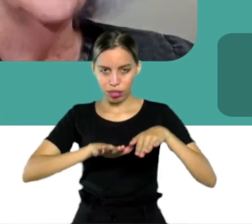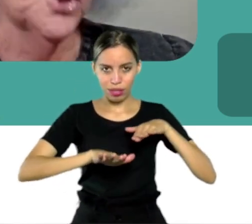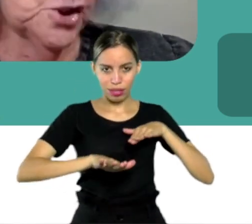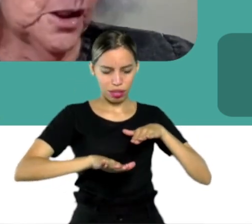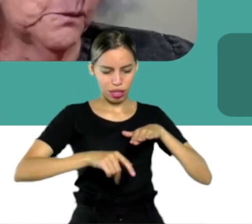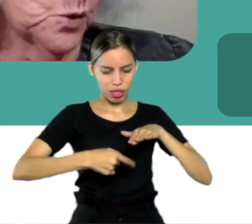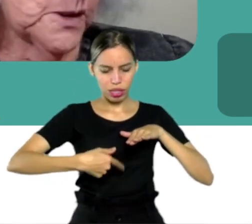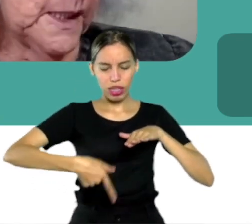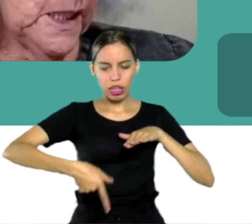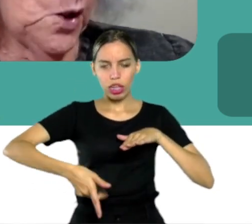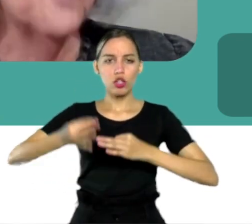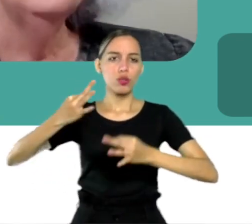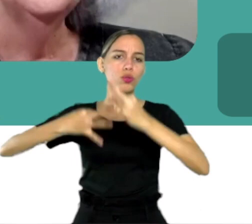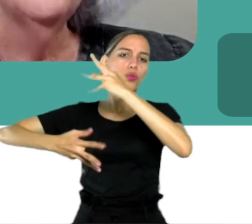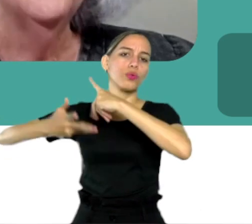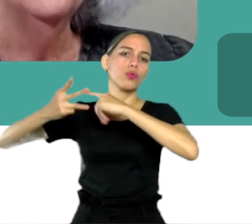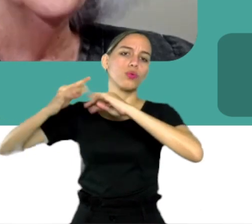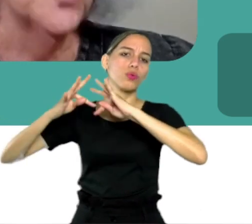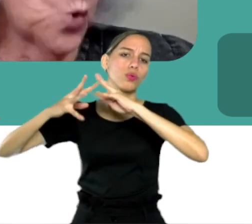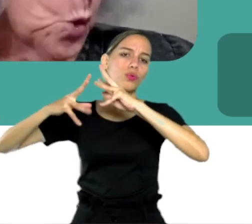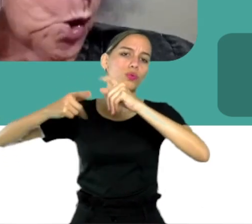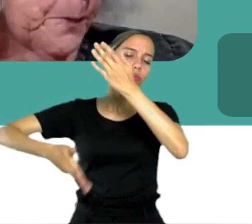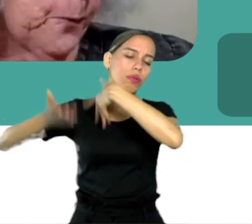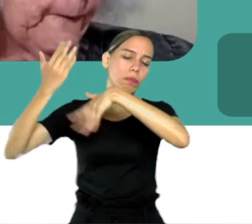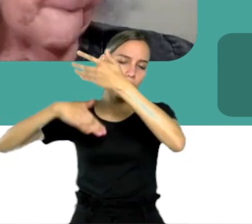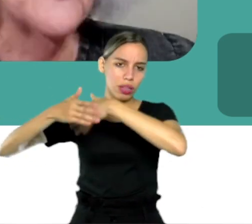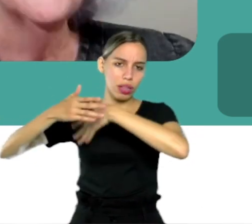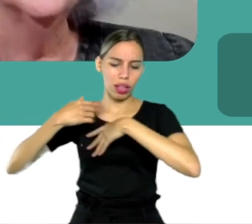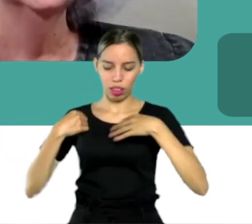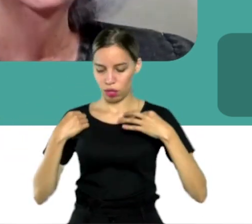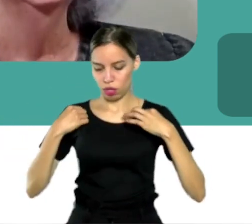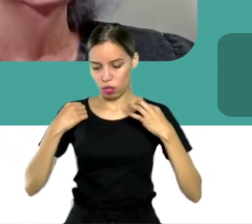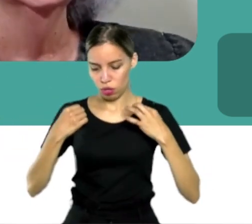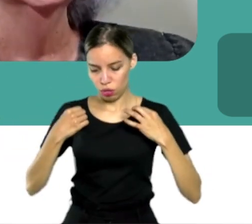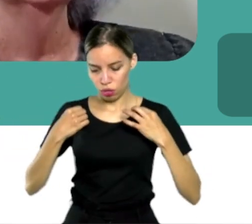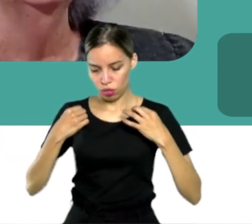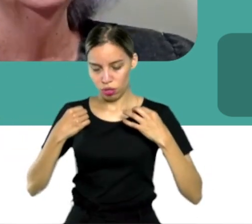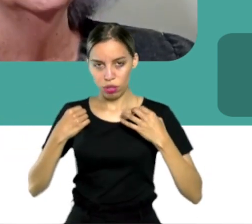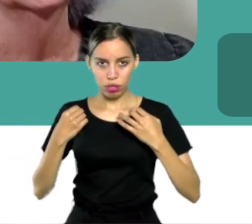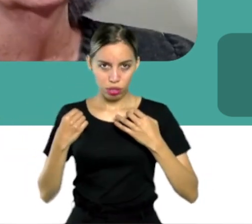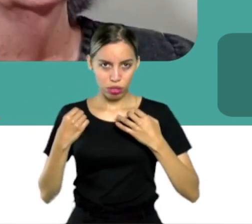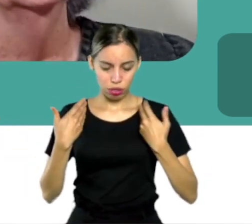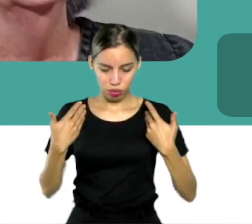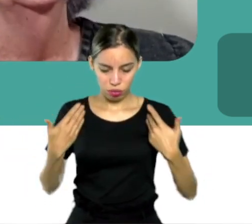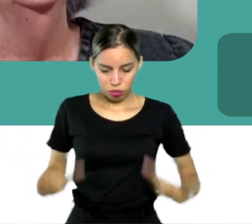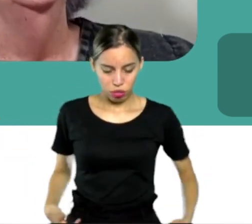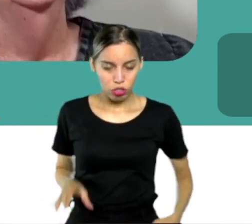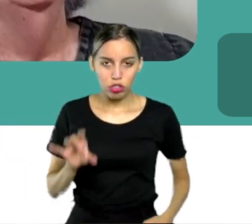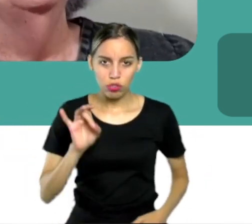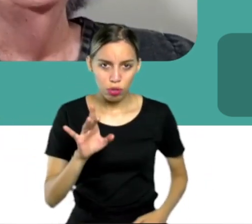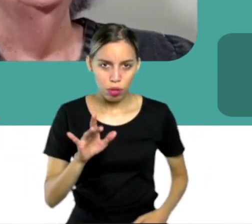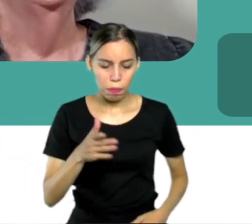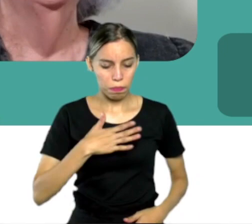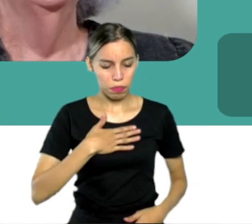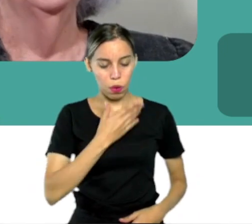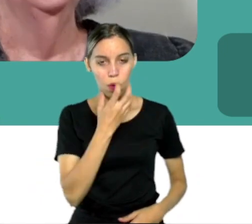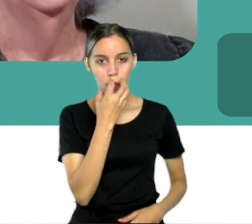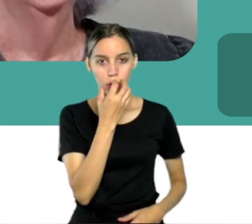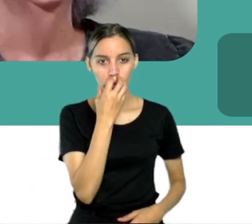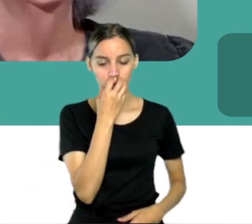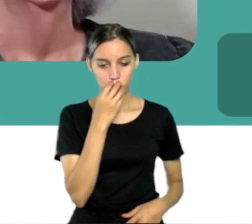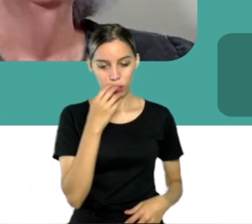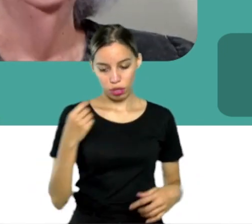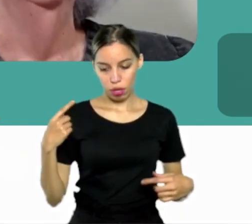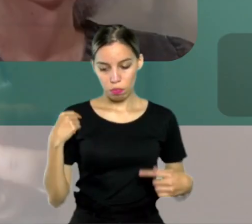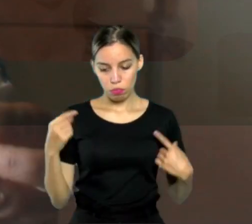tudo que deixamos. Eu vim com a roupa do corpo. Meu cachorro trouxe as pulgas. Aqui. Eu